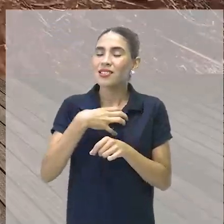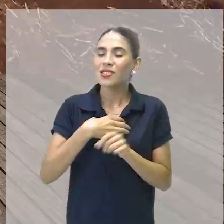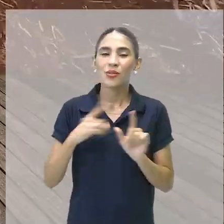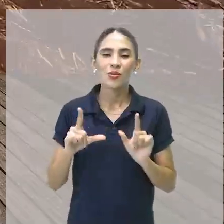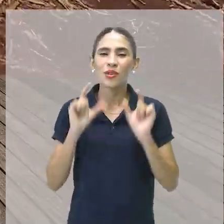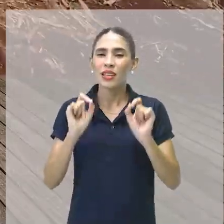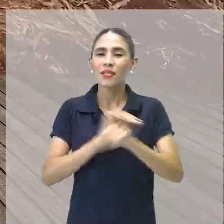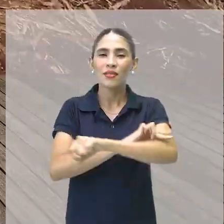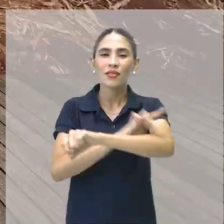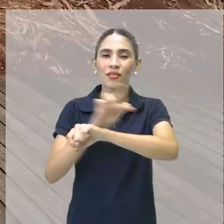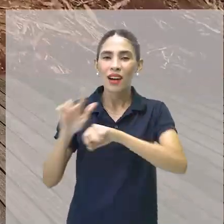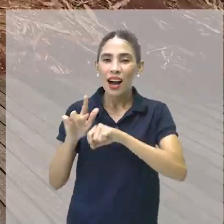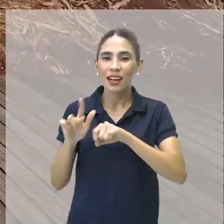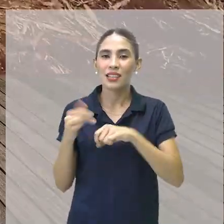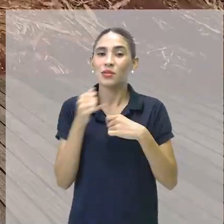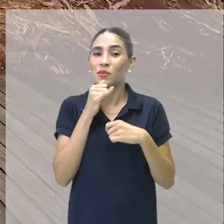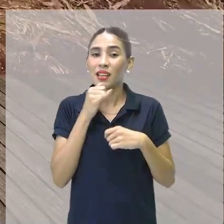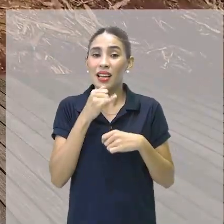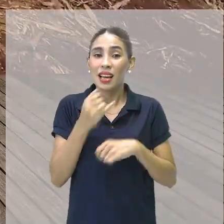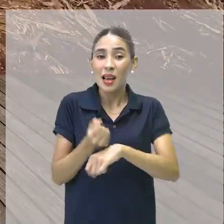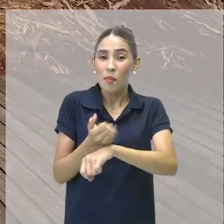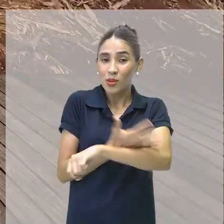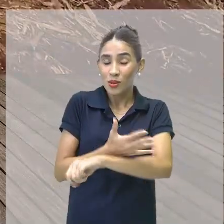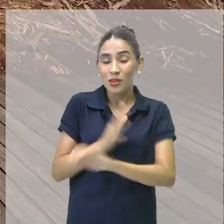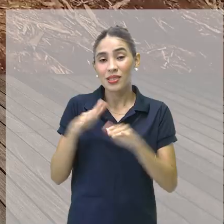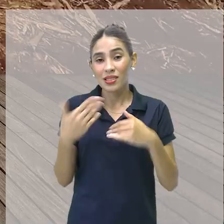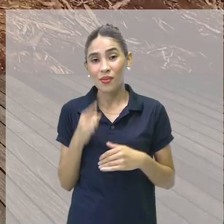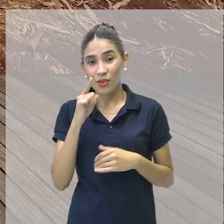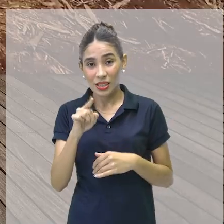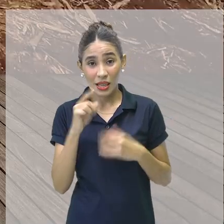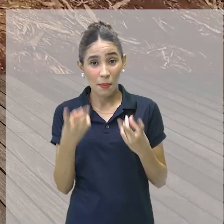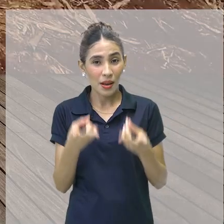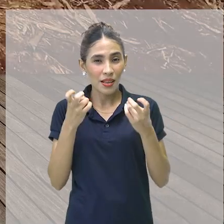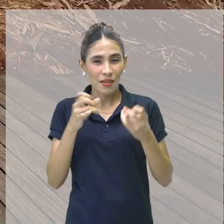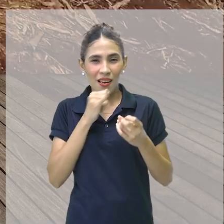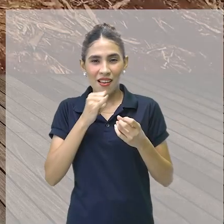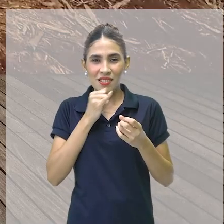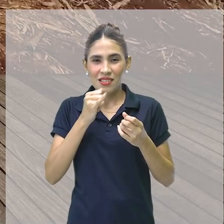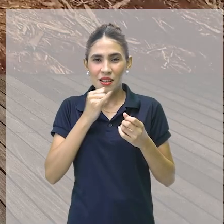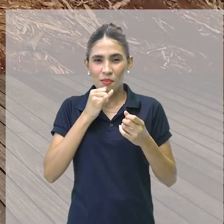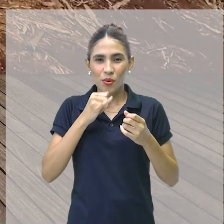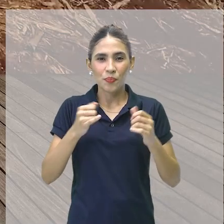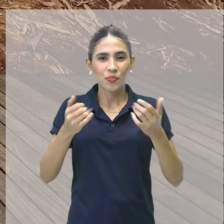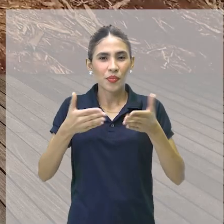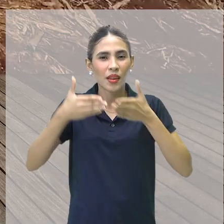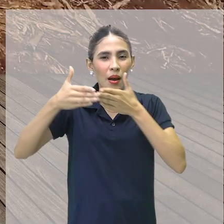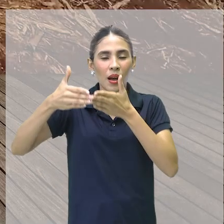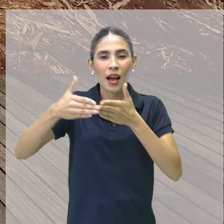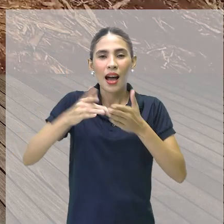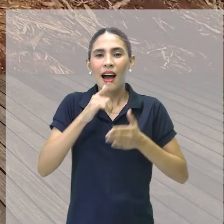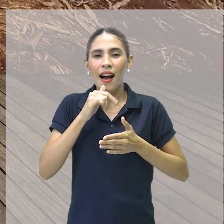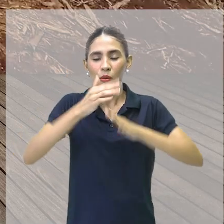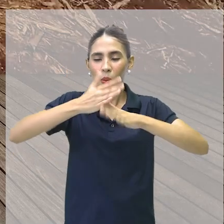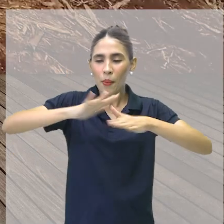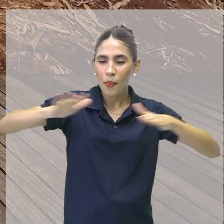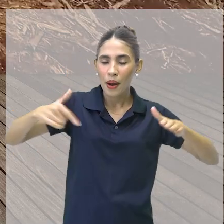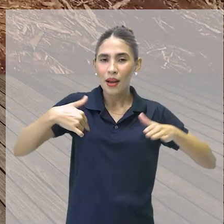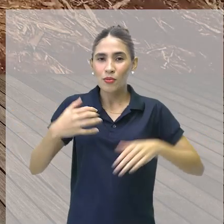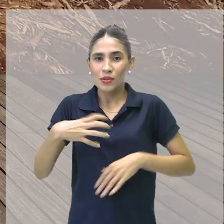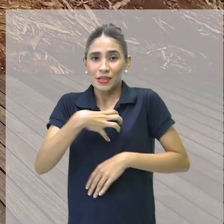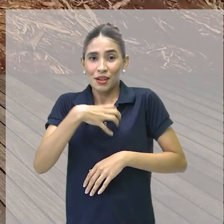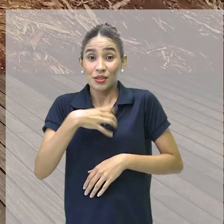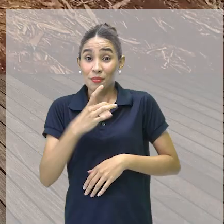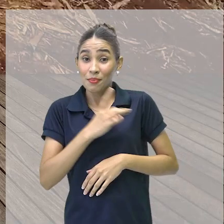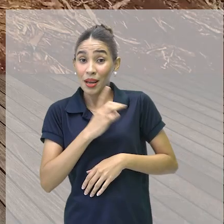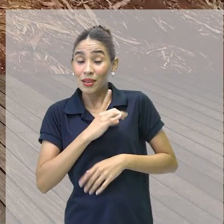muitas sensações ao mesmo tempo. Tá? Então, como vocês viram aí, quando eu vi aquele monte de água, me deu um pouco de medo. Mas é